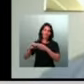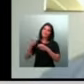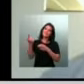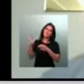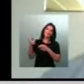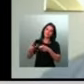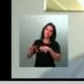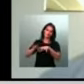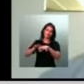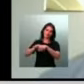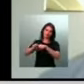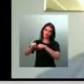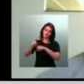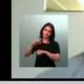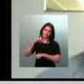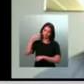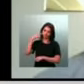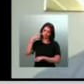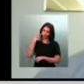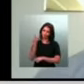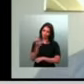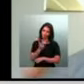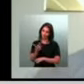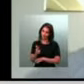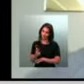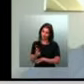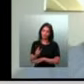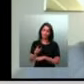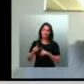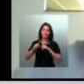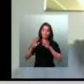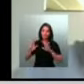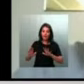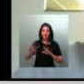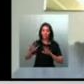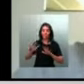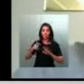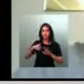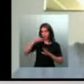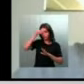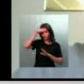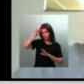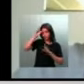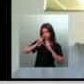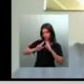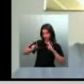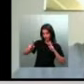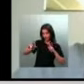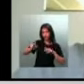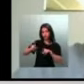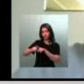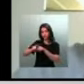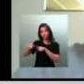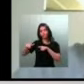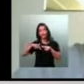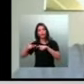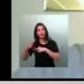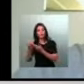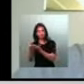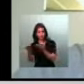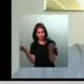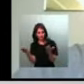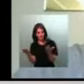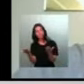estando nem de perto à altura do conhecimento e da atividade que